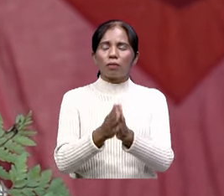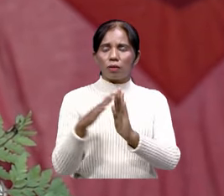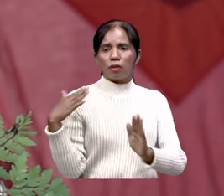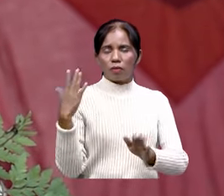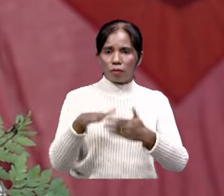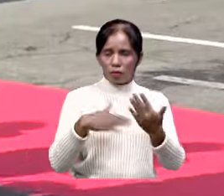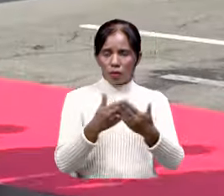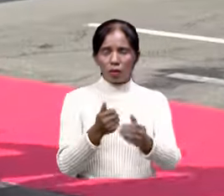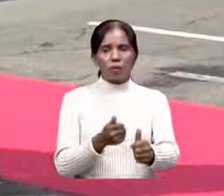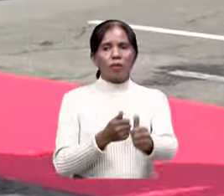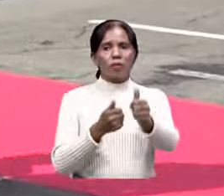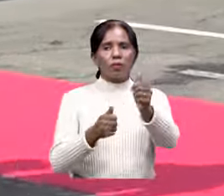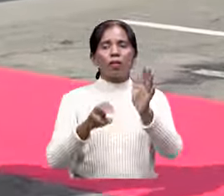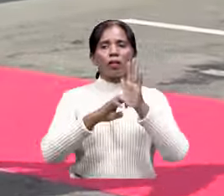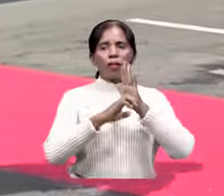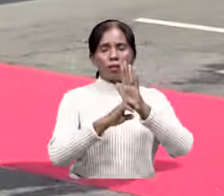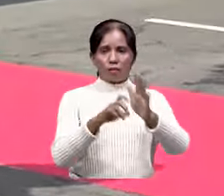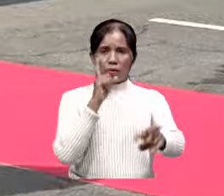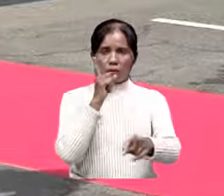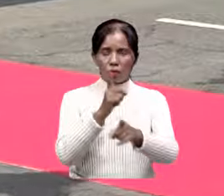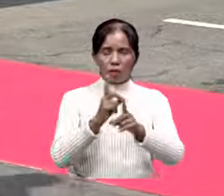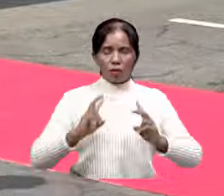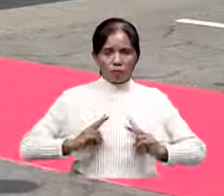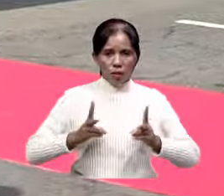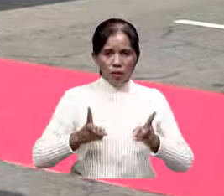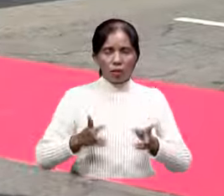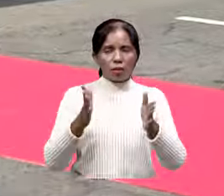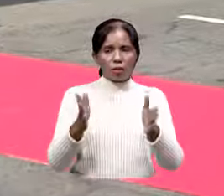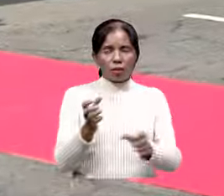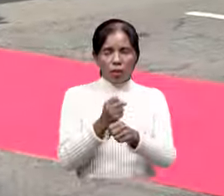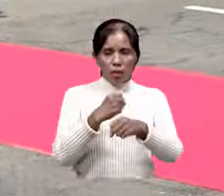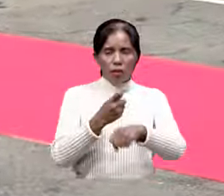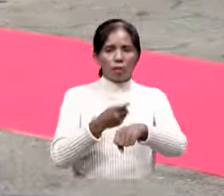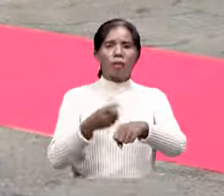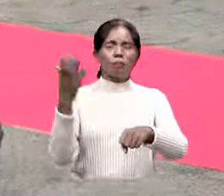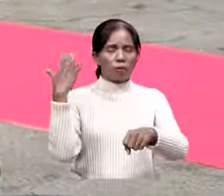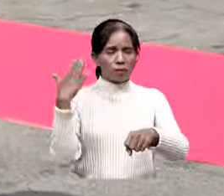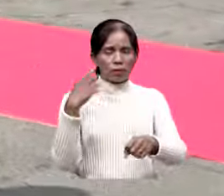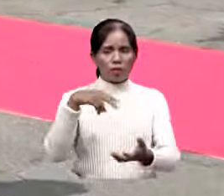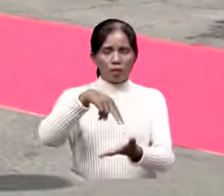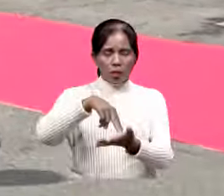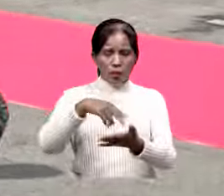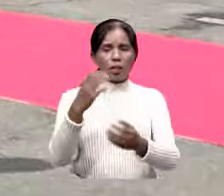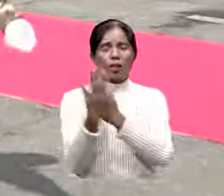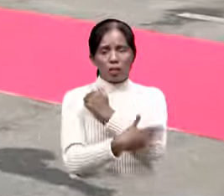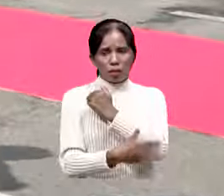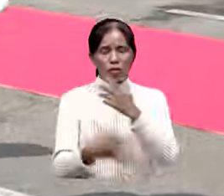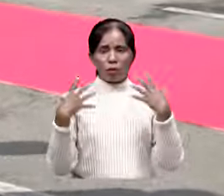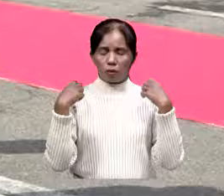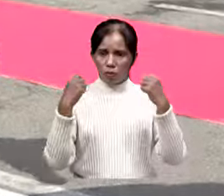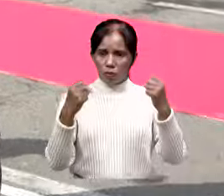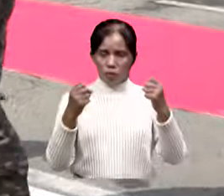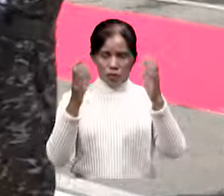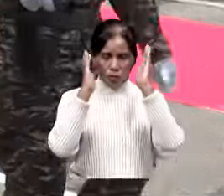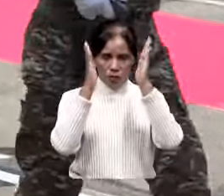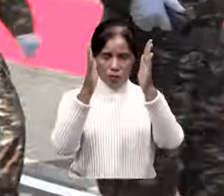atu banati tuir exemplu lolos nebe veteranus sira halo ia tempo luta atu bele hari nasaun idane forti, resiliente